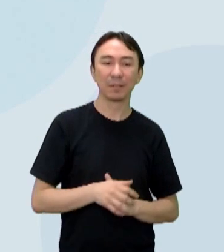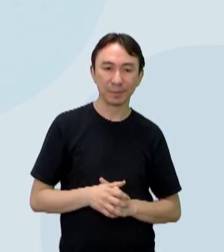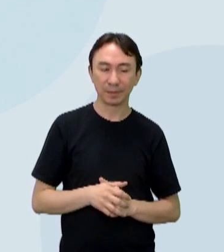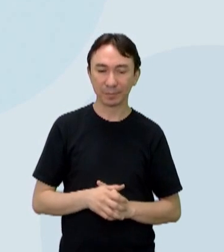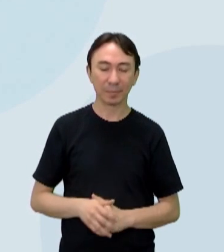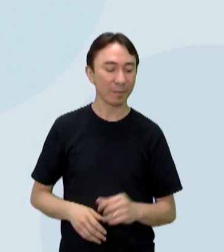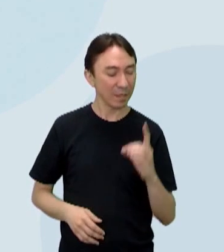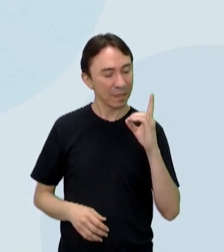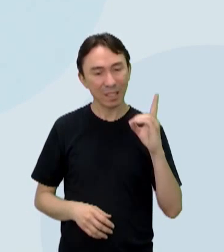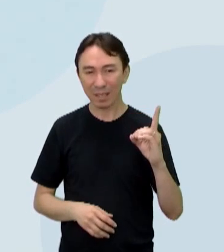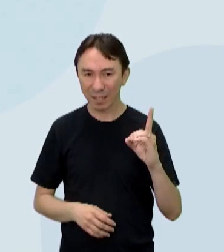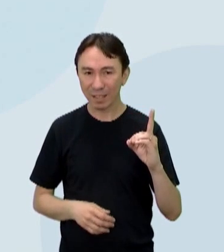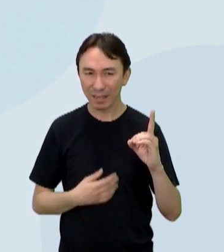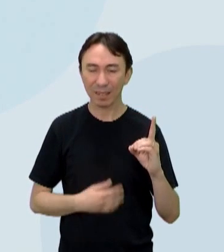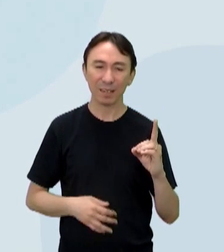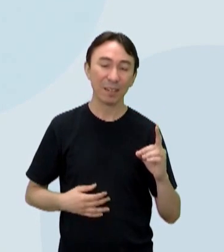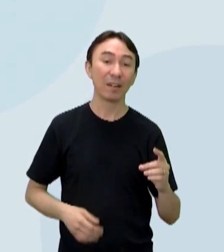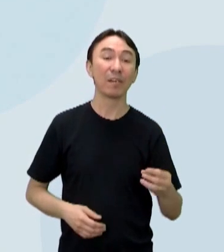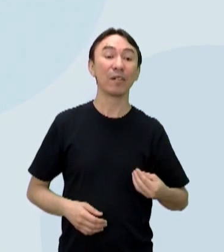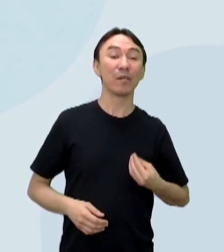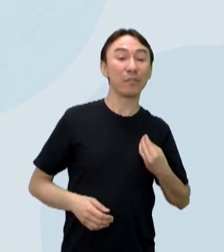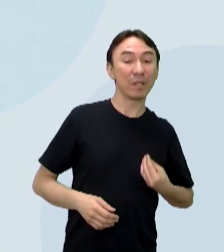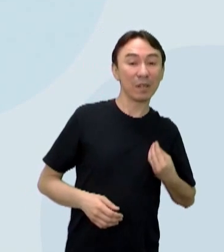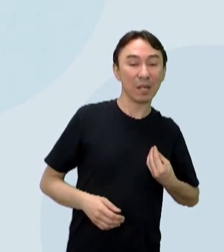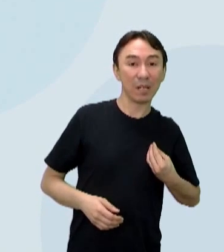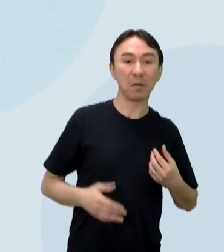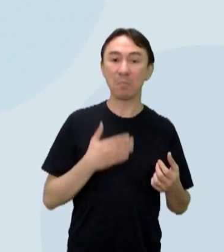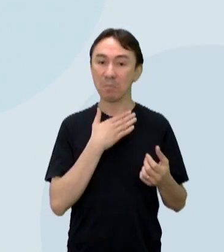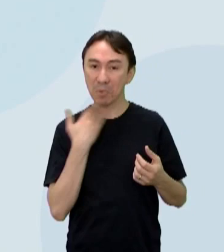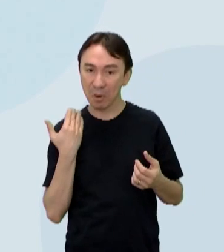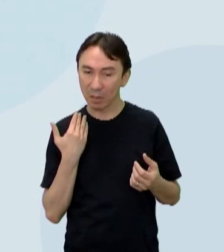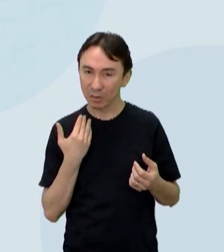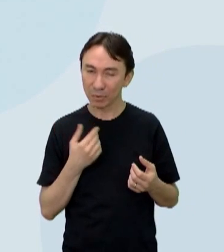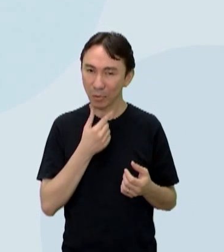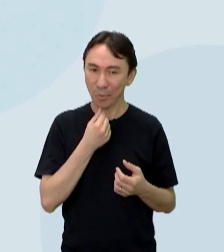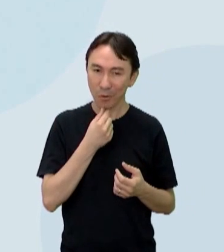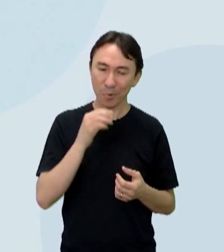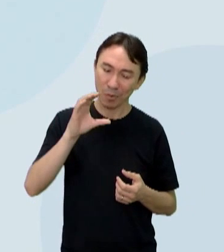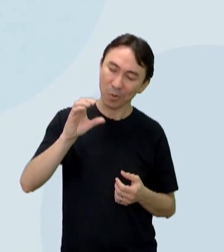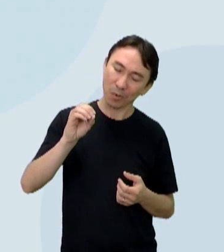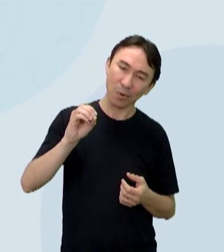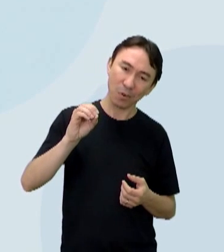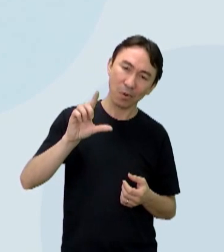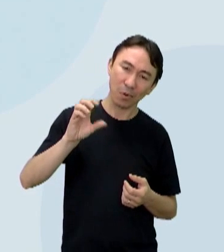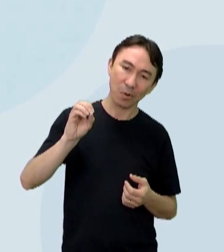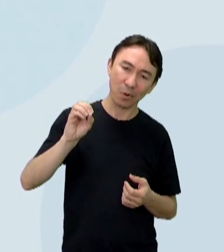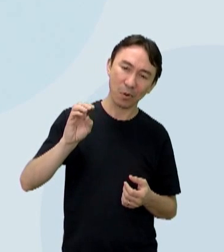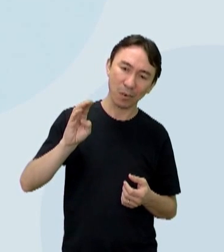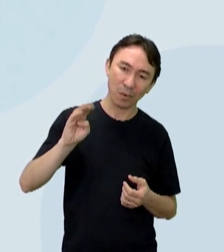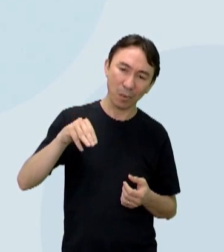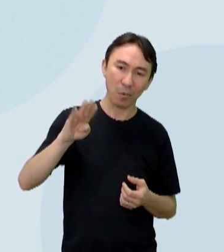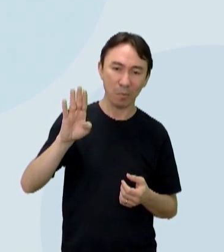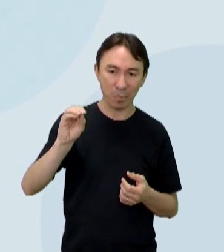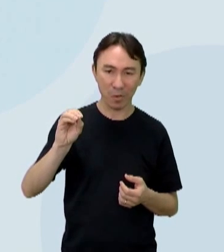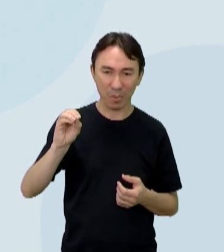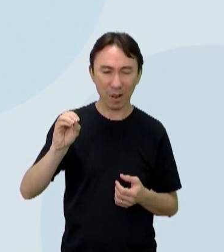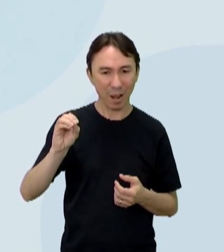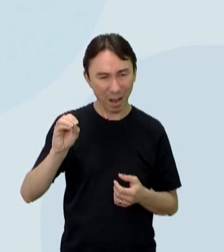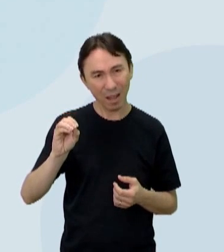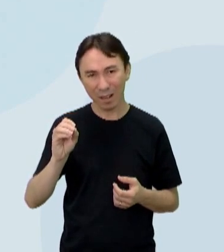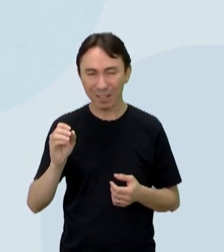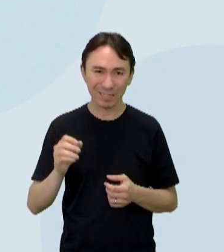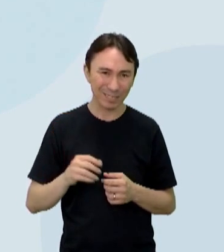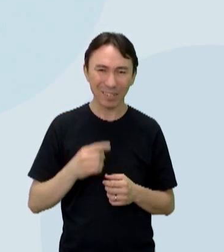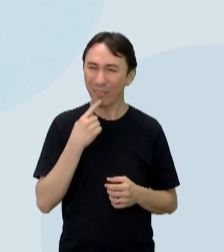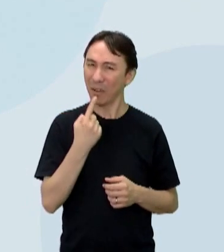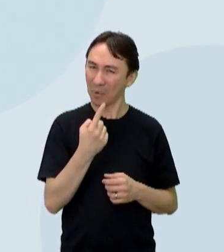vida de Cristóvão Colombo? A vida e a morte, desculpa. A vida e a morte? Não foi. Colocou-se lá quando ele faleceu, mas